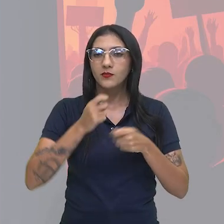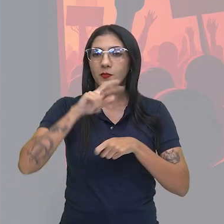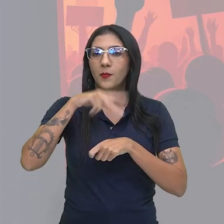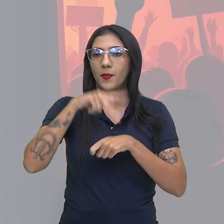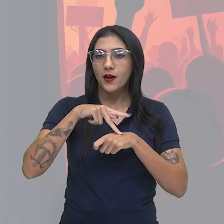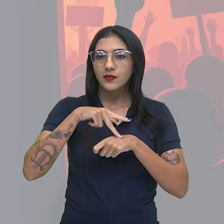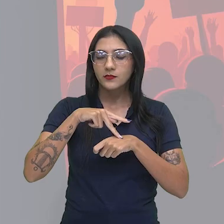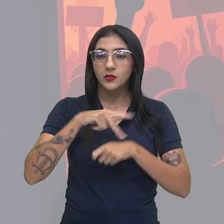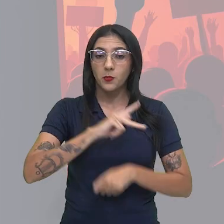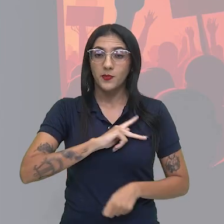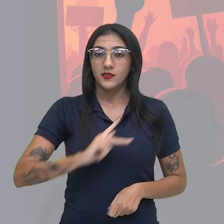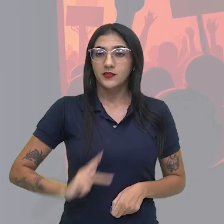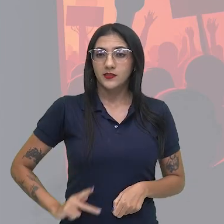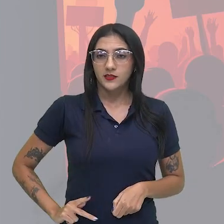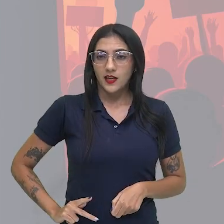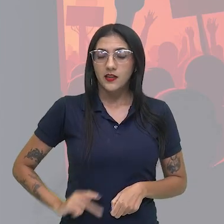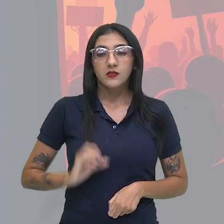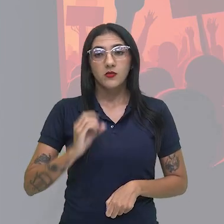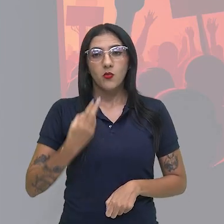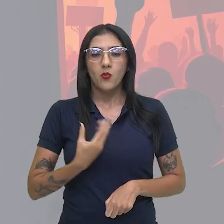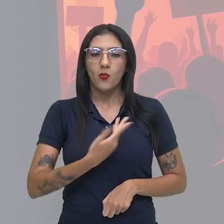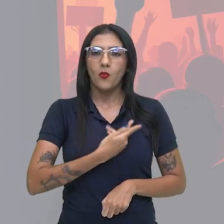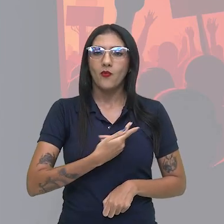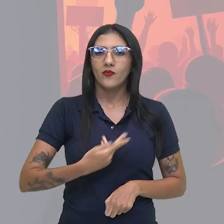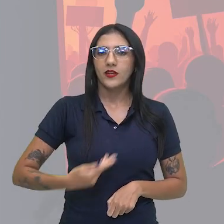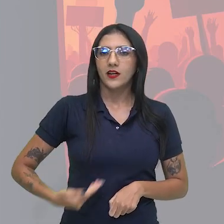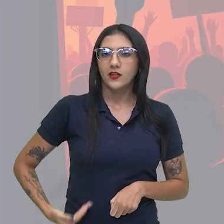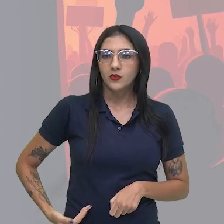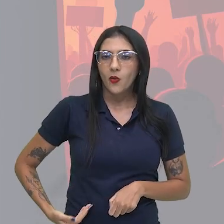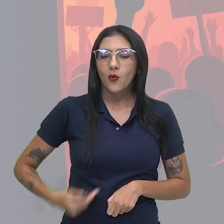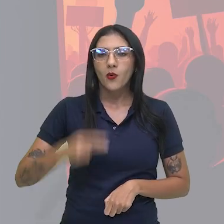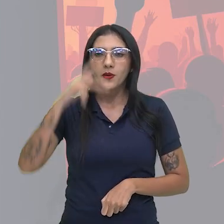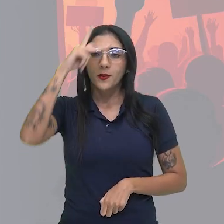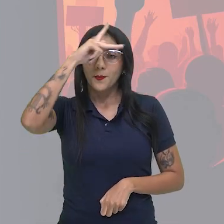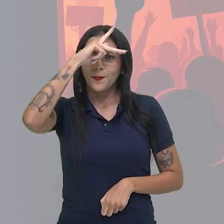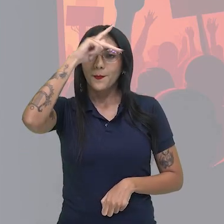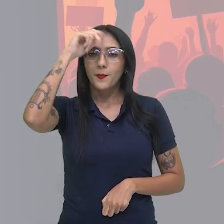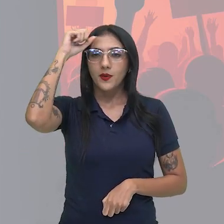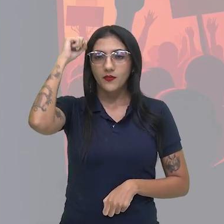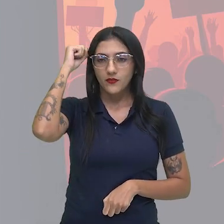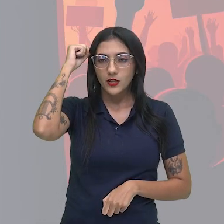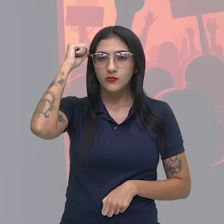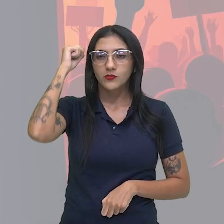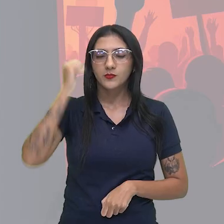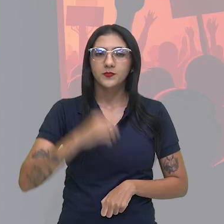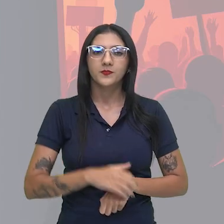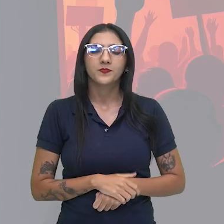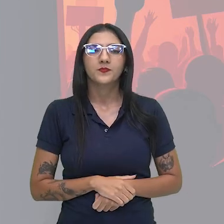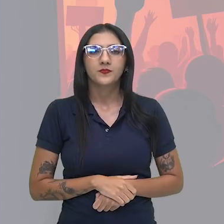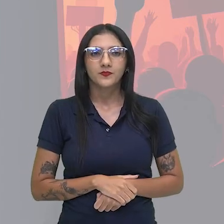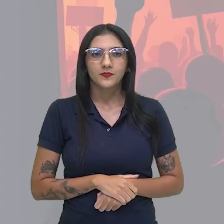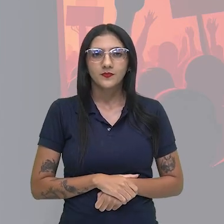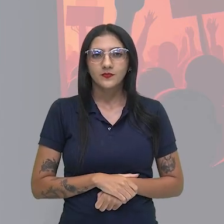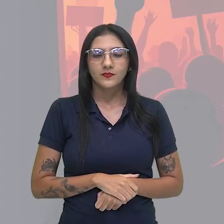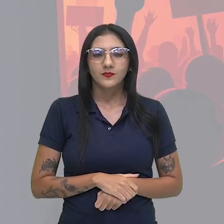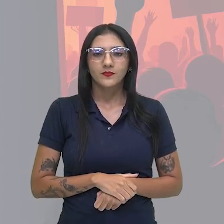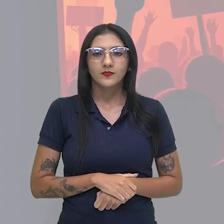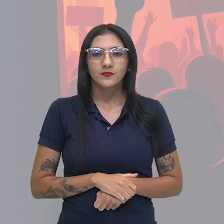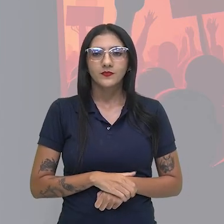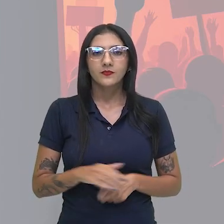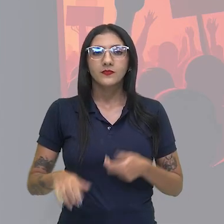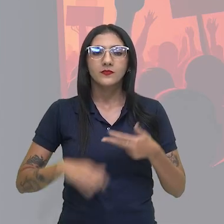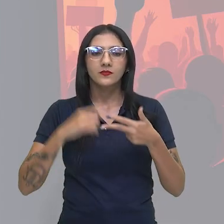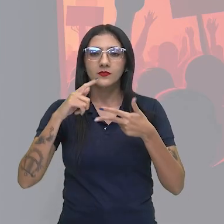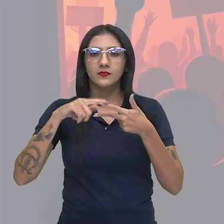caso o presidente, né? Ou os governadores no estado e os prefeitos nos municípios, tá bom? O